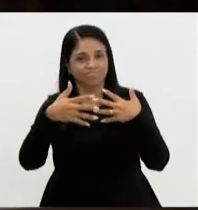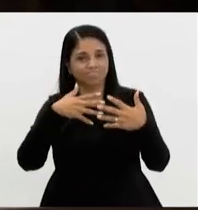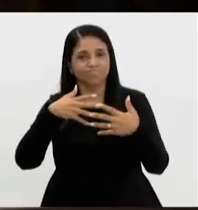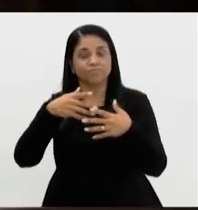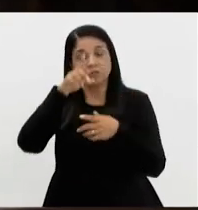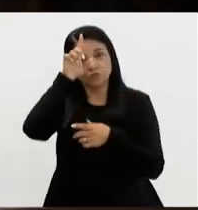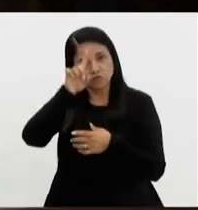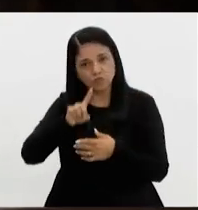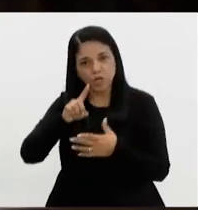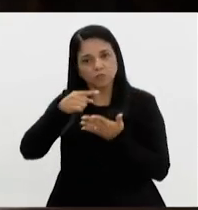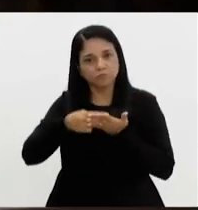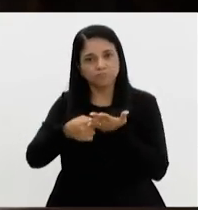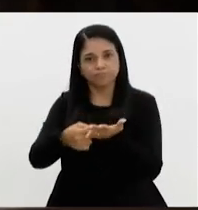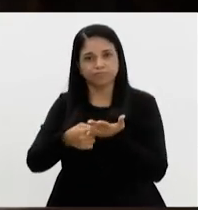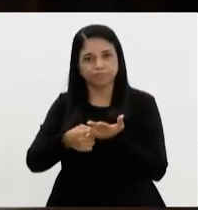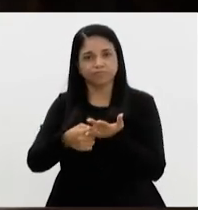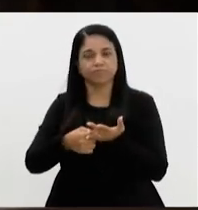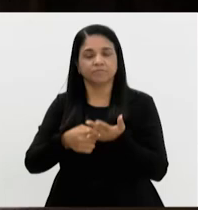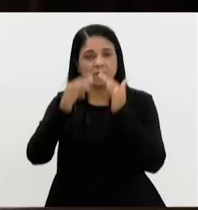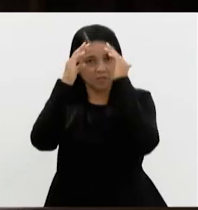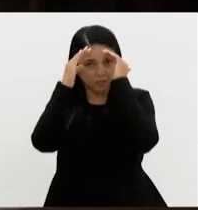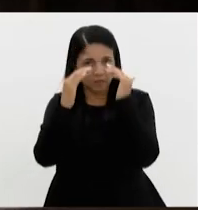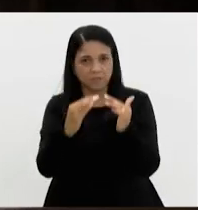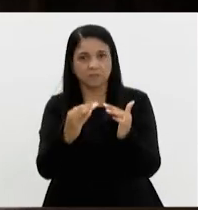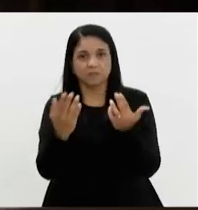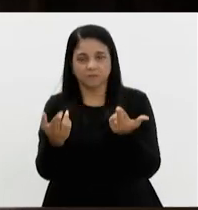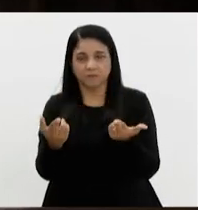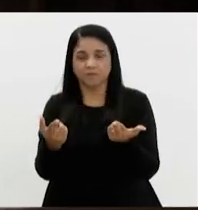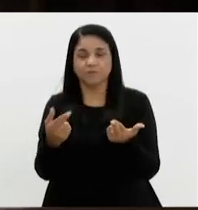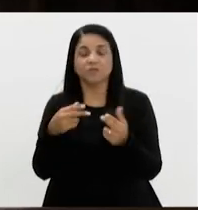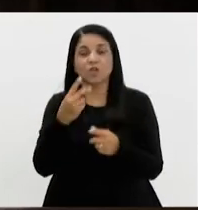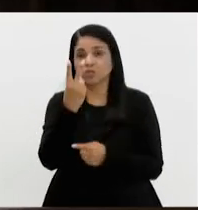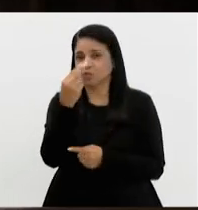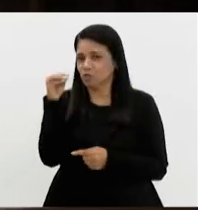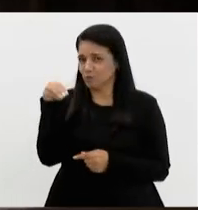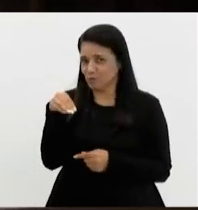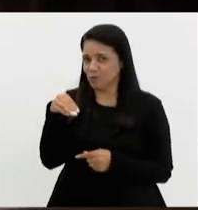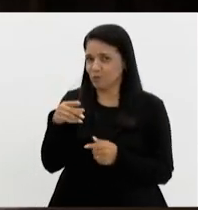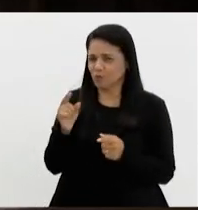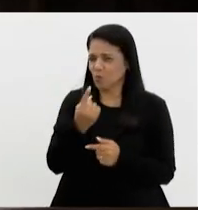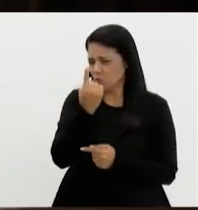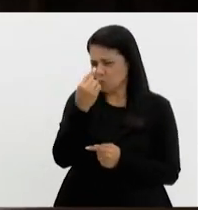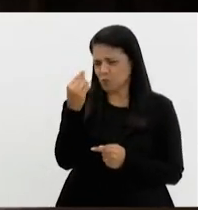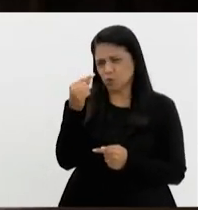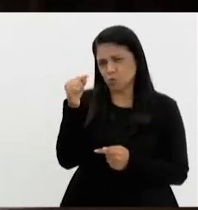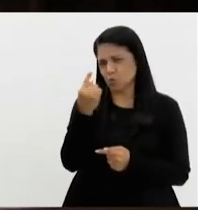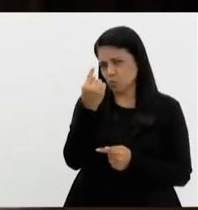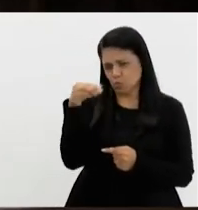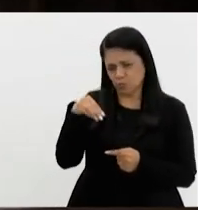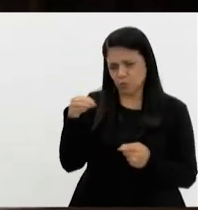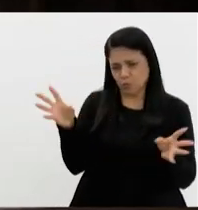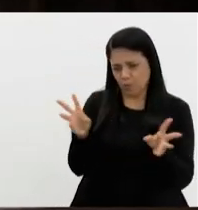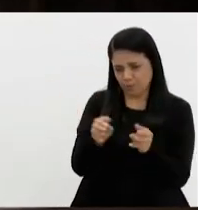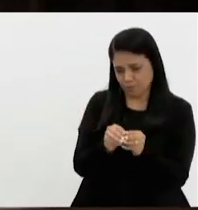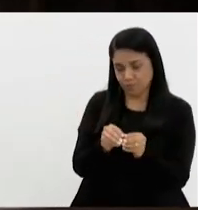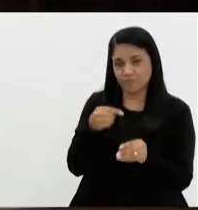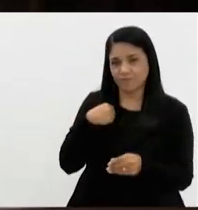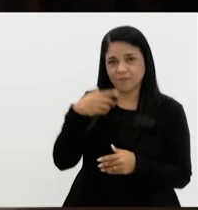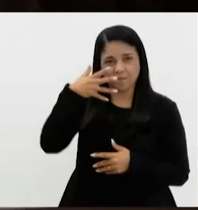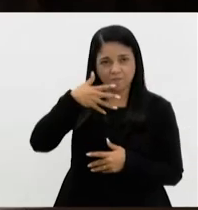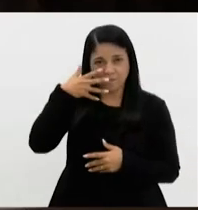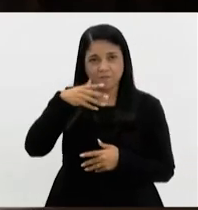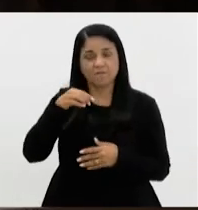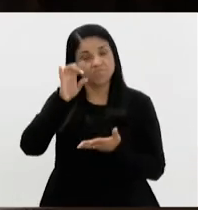direitos e eu já me en caminho para minha Conclusão o Dr Márcio já disse que eu tenho 2is minutos mas eu vou precisar só de um no sentido de que de fato